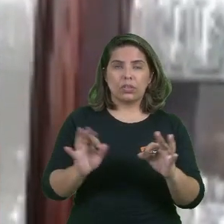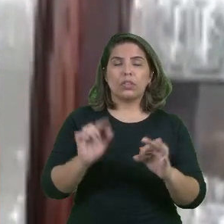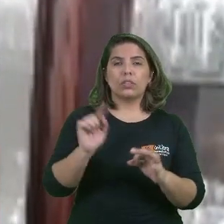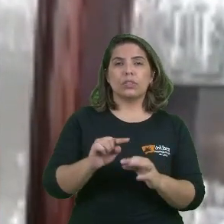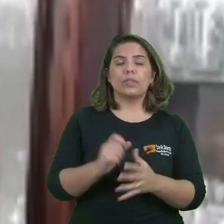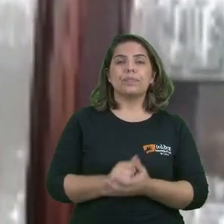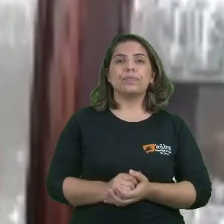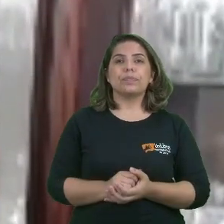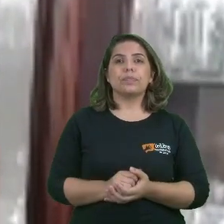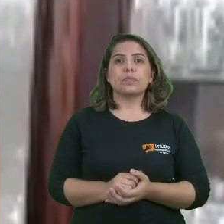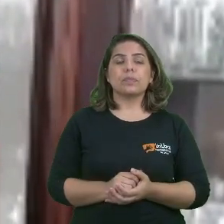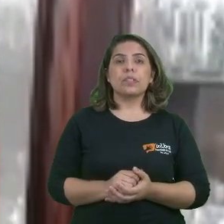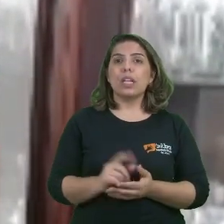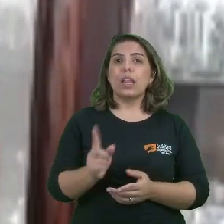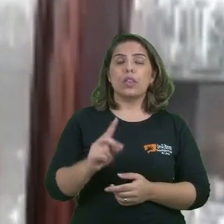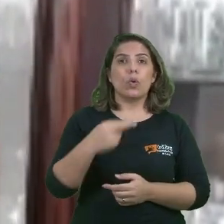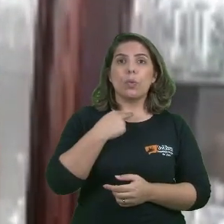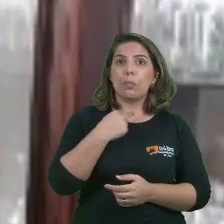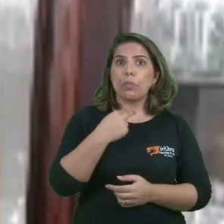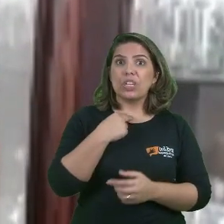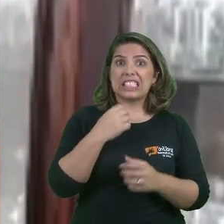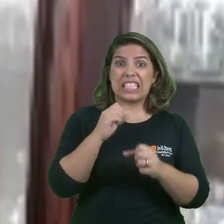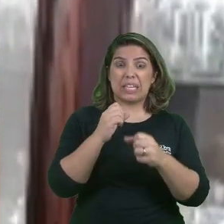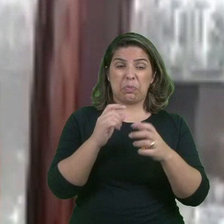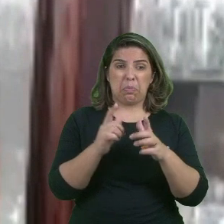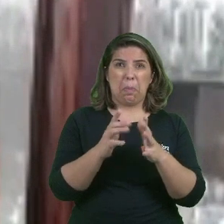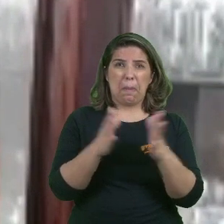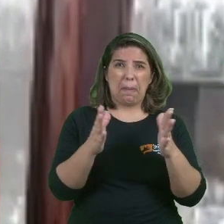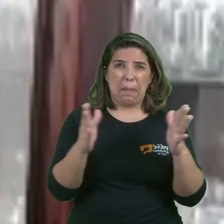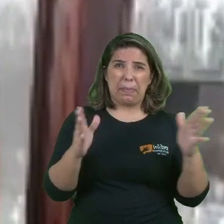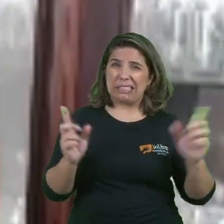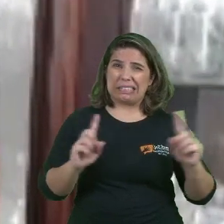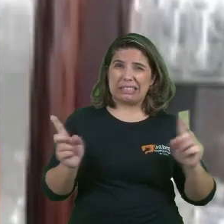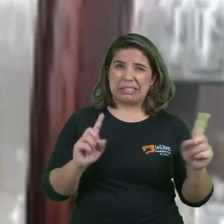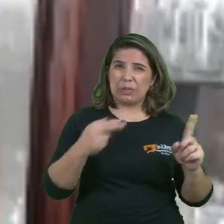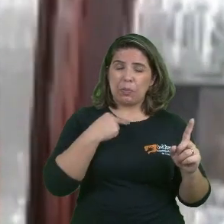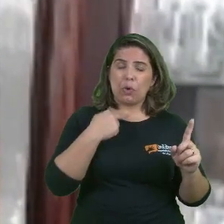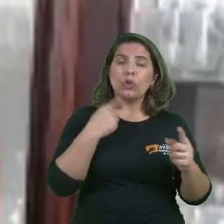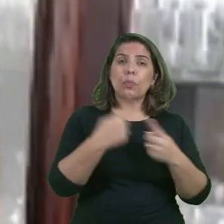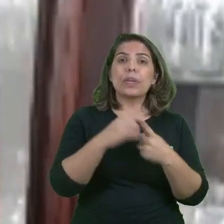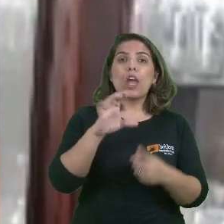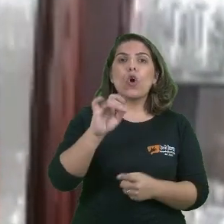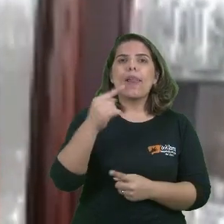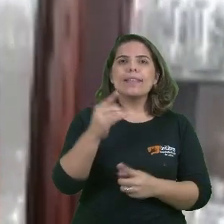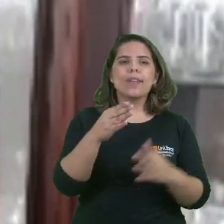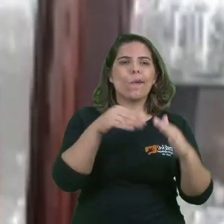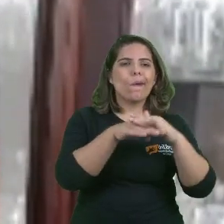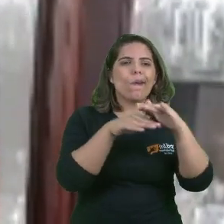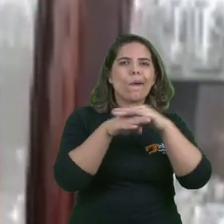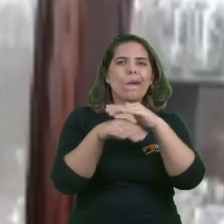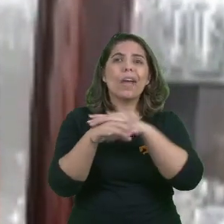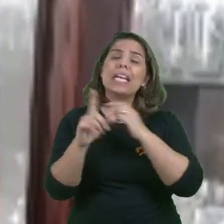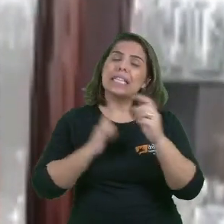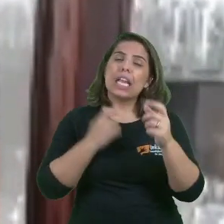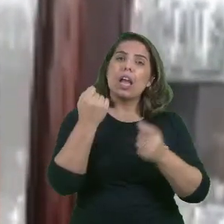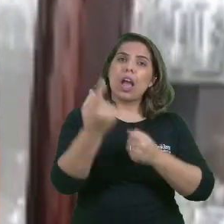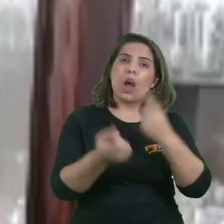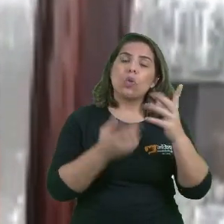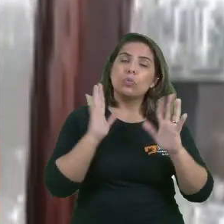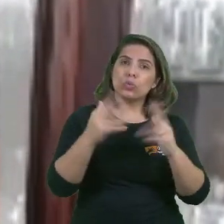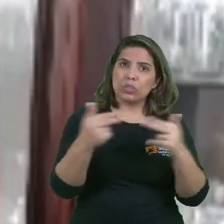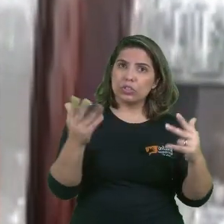indivíduo não pode ser muito grande ele vai entrar numa coleção que tem alguns Alguns